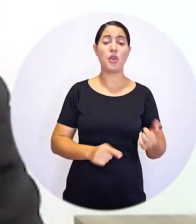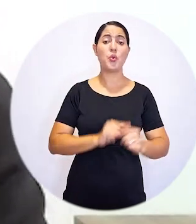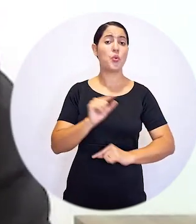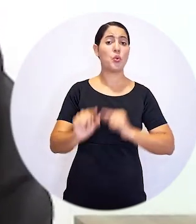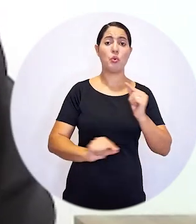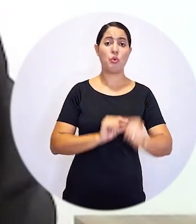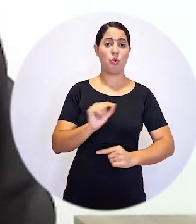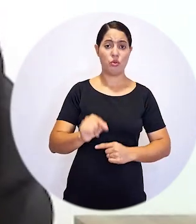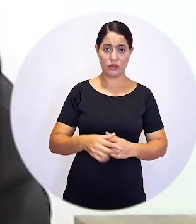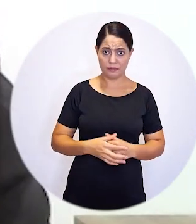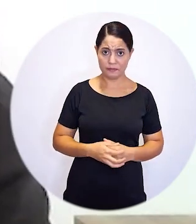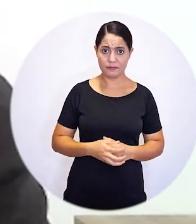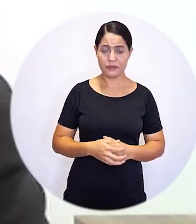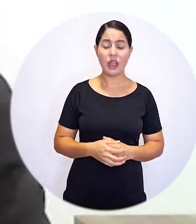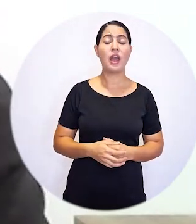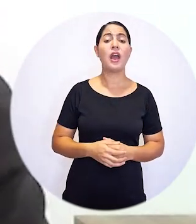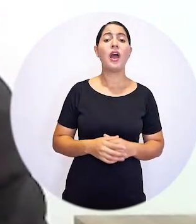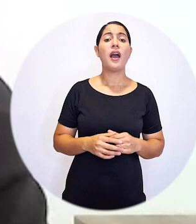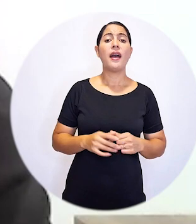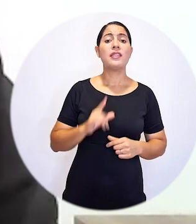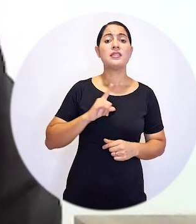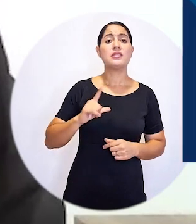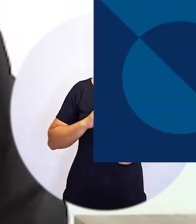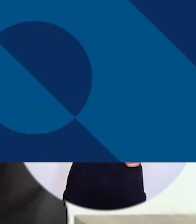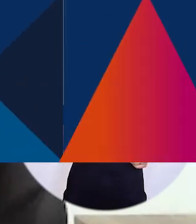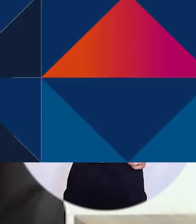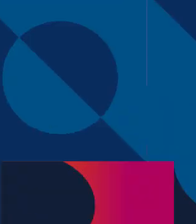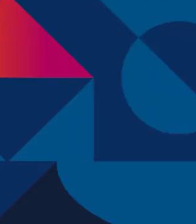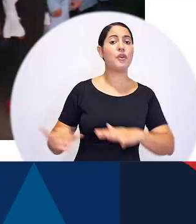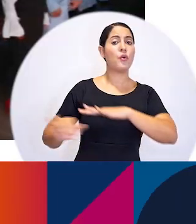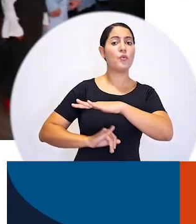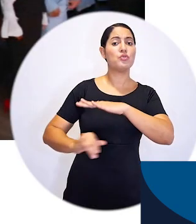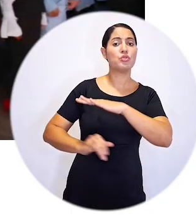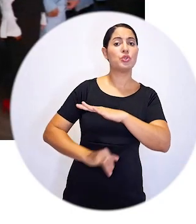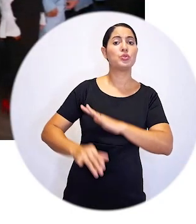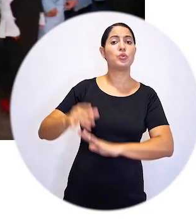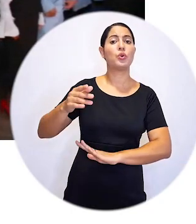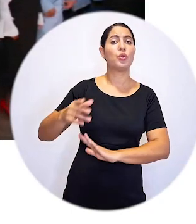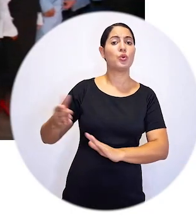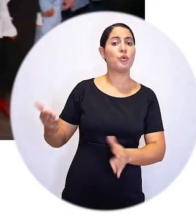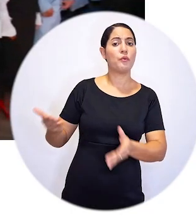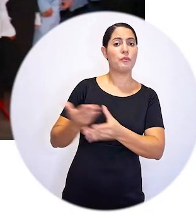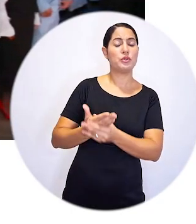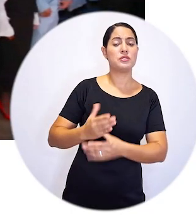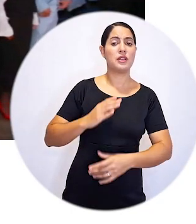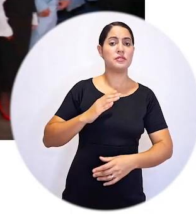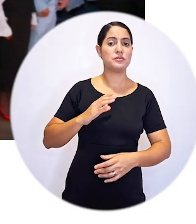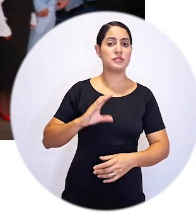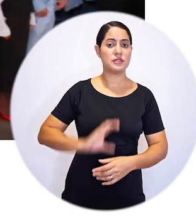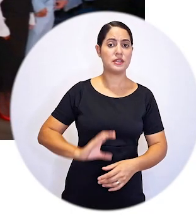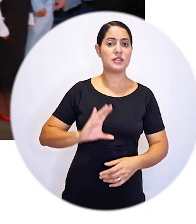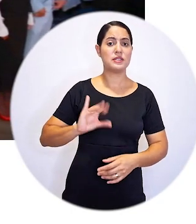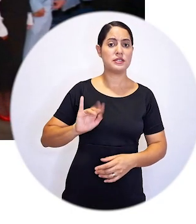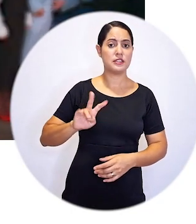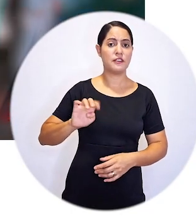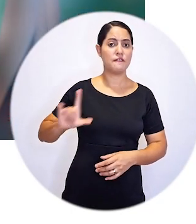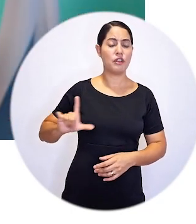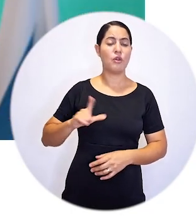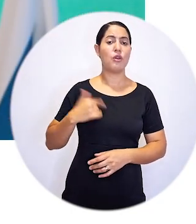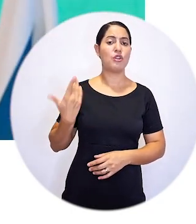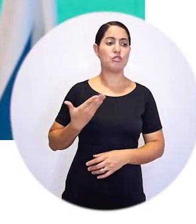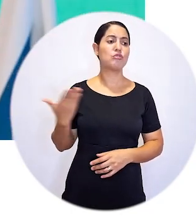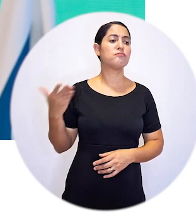a etapa de Santa Catarina do Circuito Nacional de Processo Civil, que tem ido a cada um dos estados, a cada uma das seccionais,